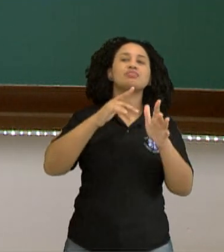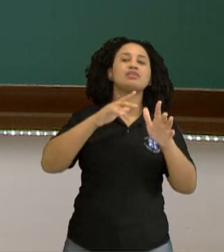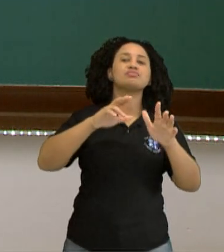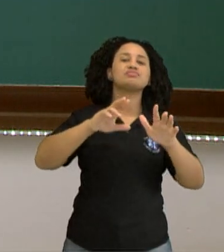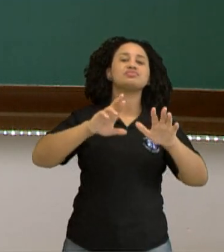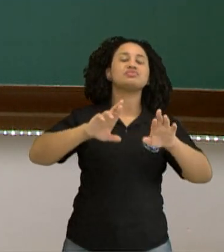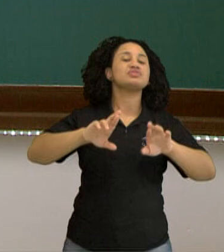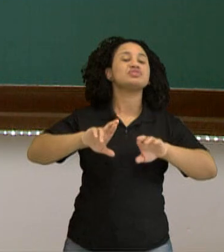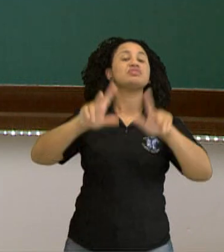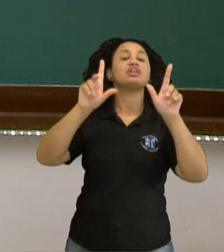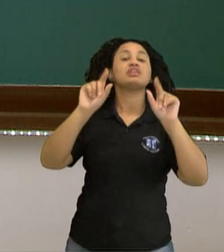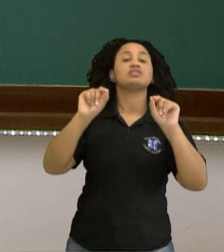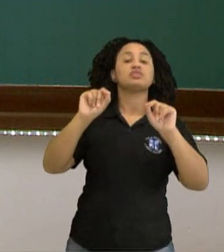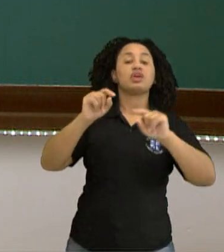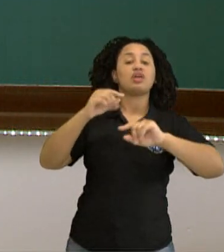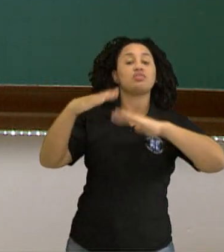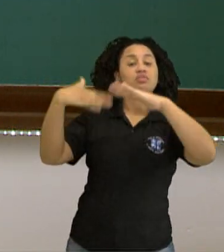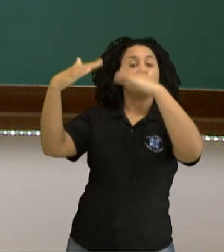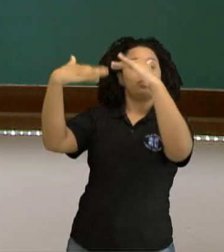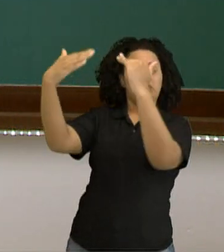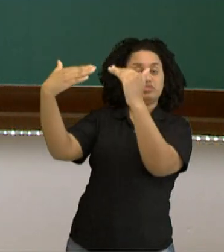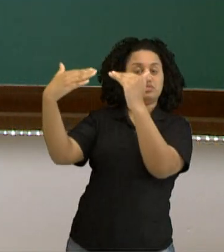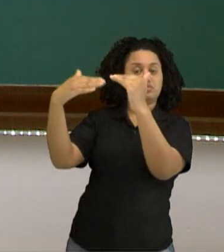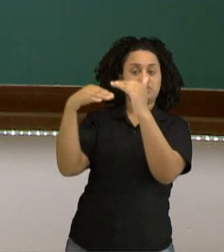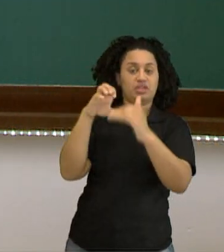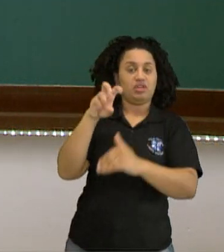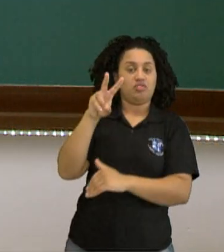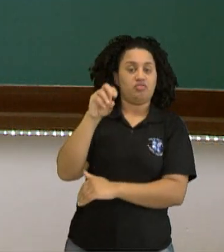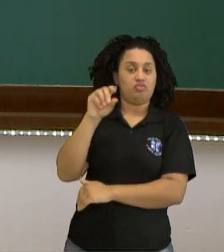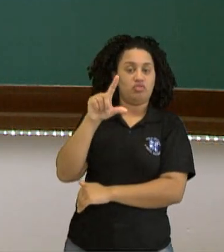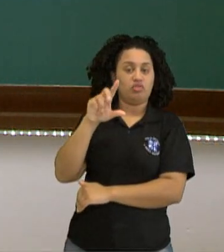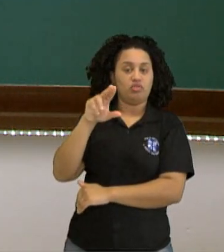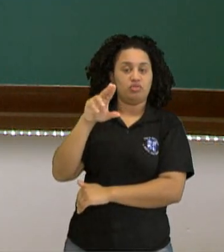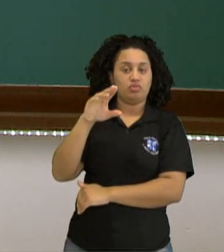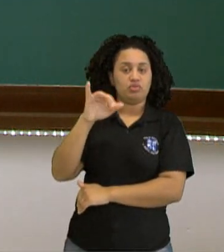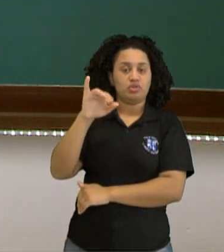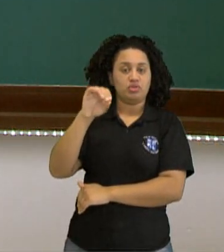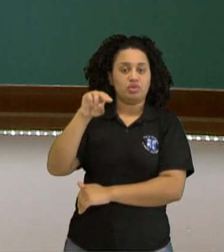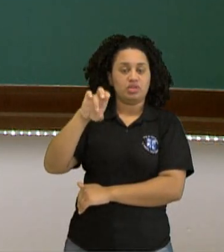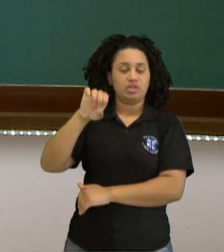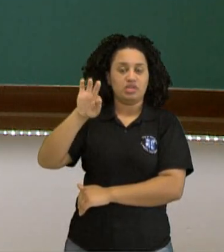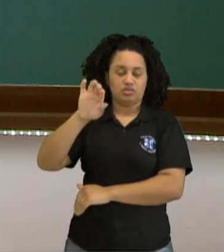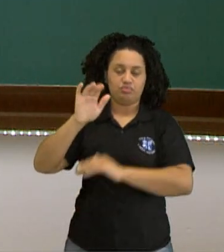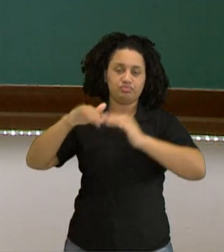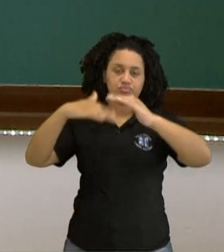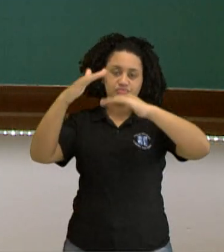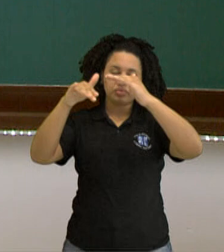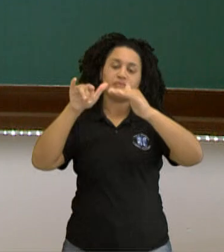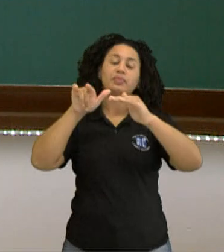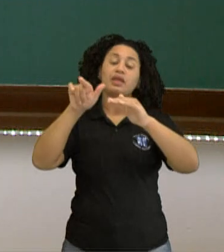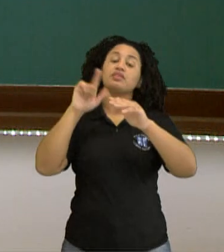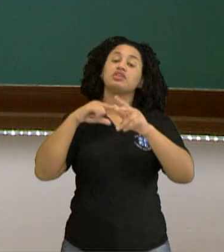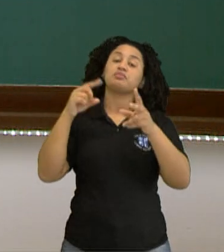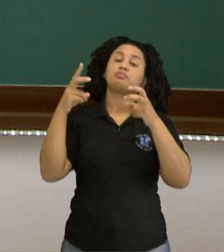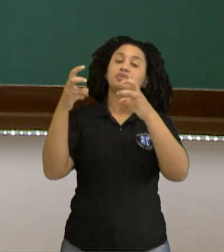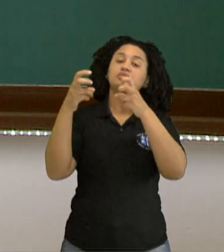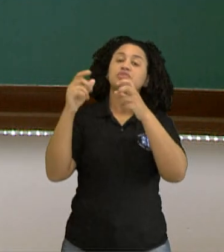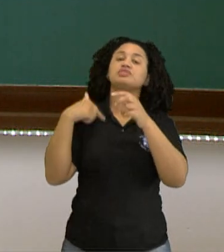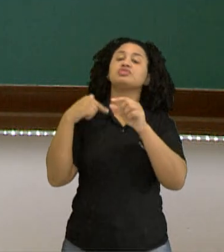ao que a gente viu do evolucionismo cultural. Que aí sim, o evolucionismo ele tinha uma perspectiva